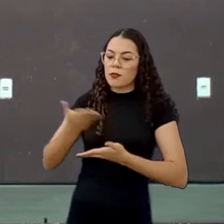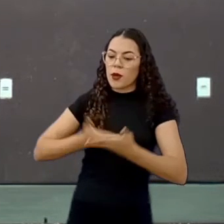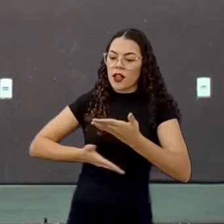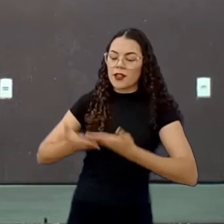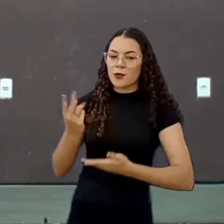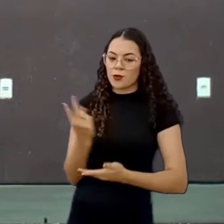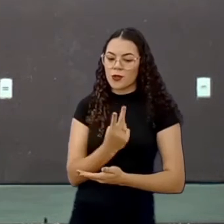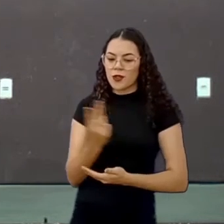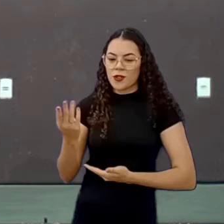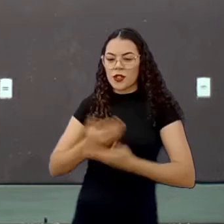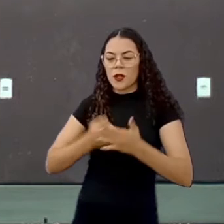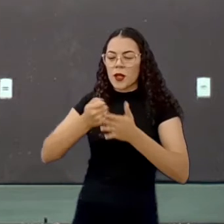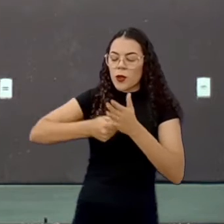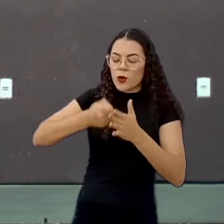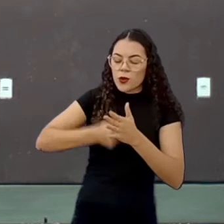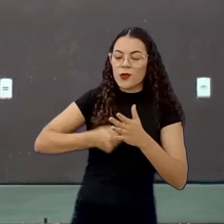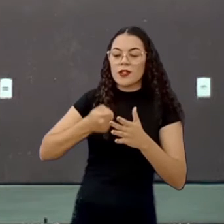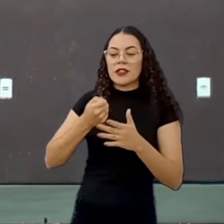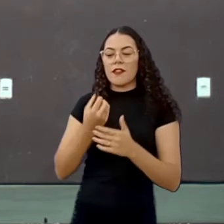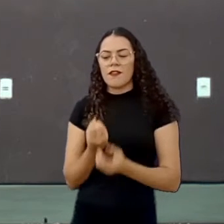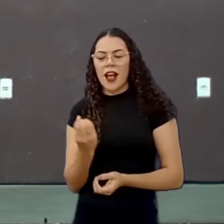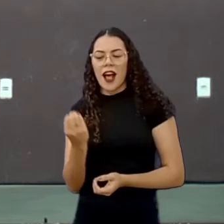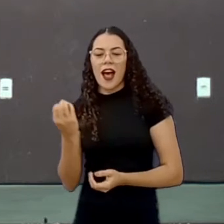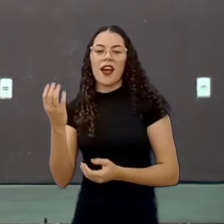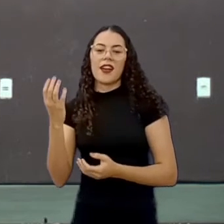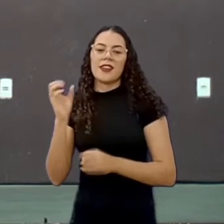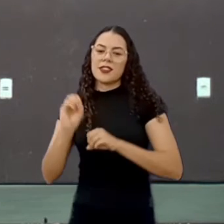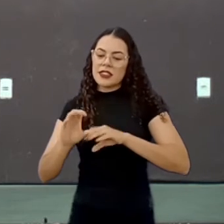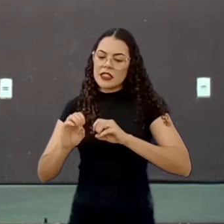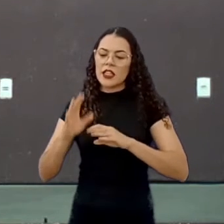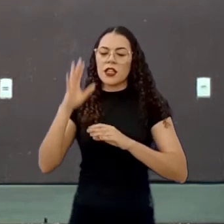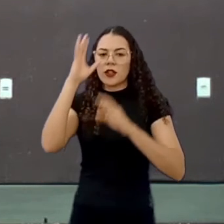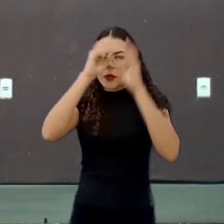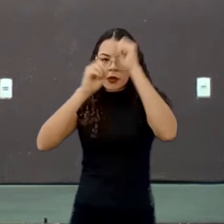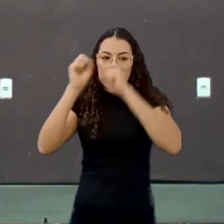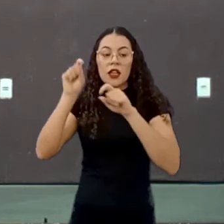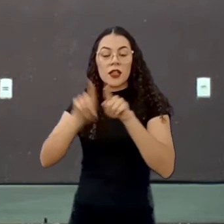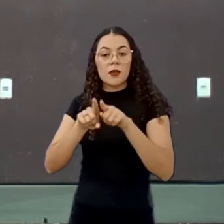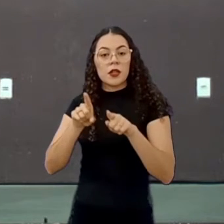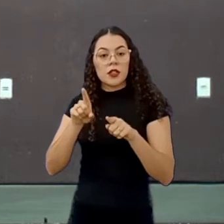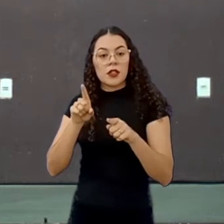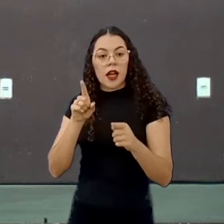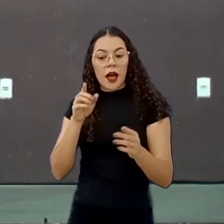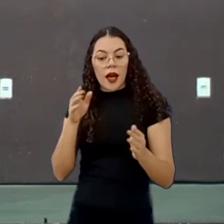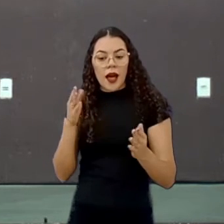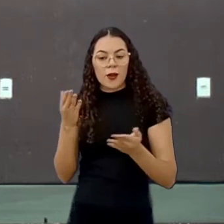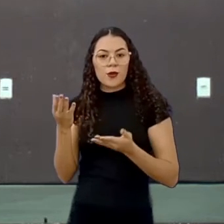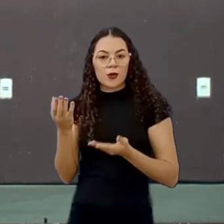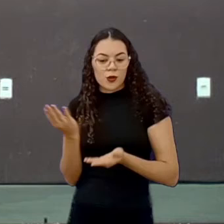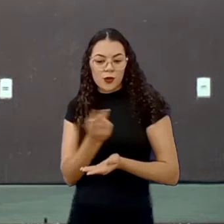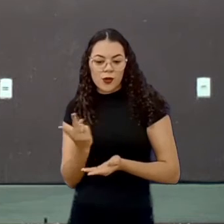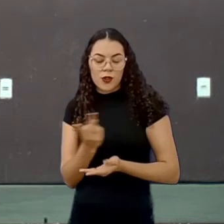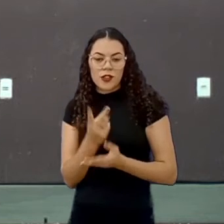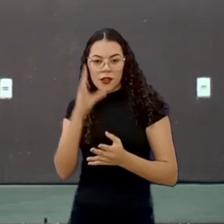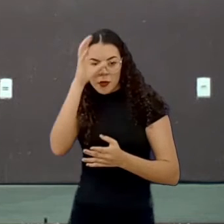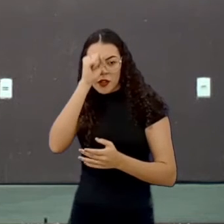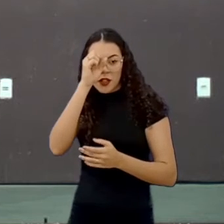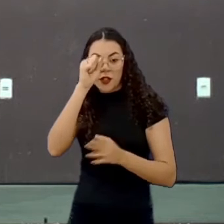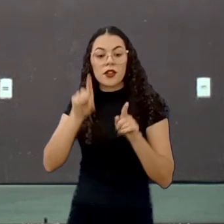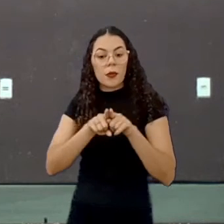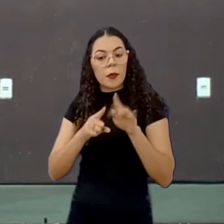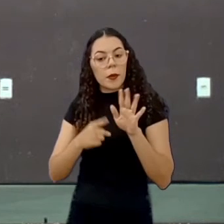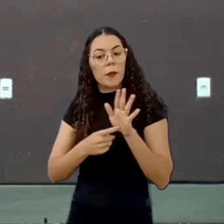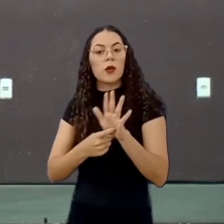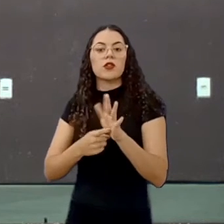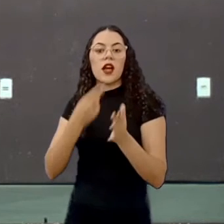de lutas, de viagens, de ensino, de aprendizado, que aprendeu diretamente de Paulo, também é apresentado como